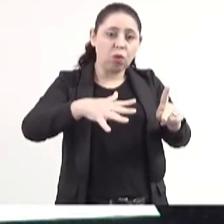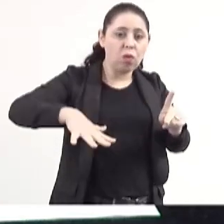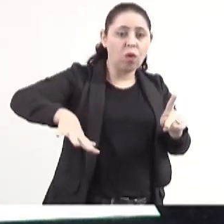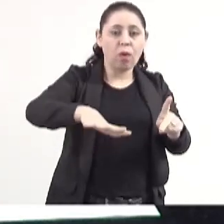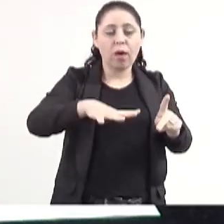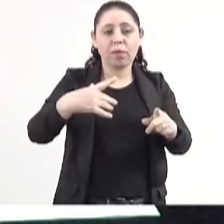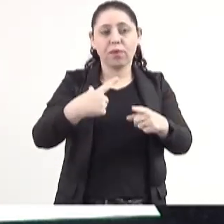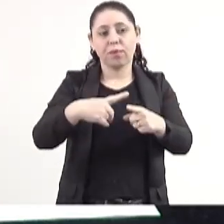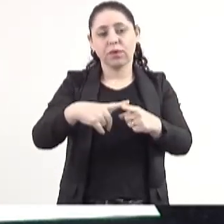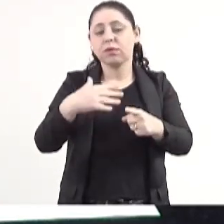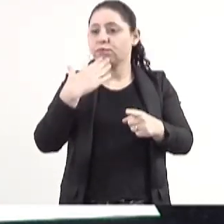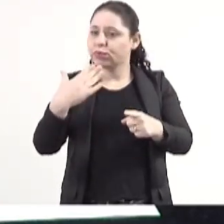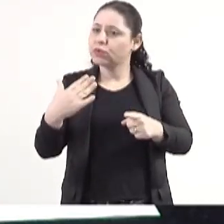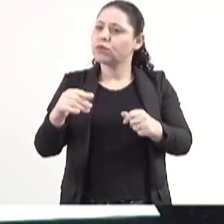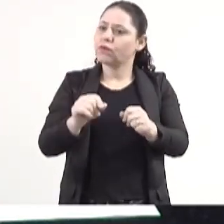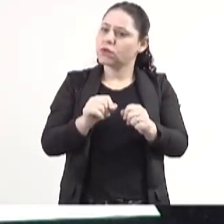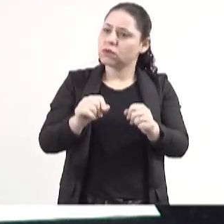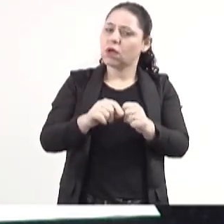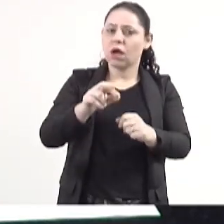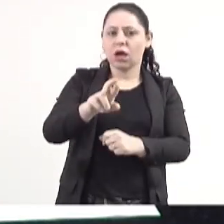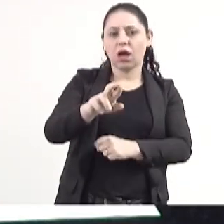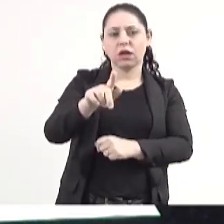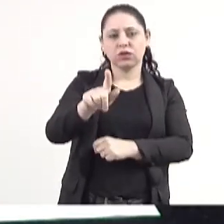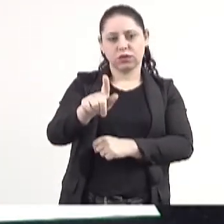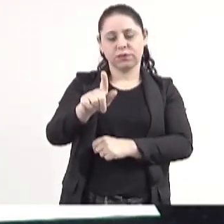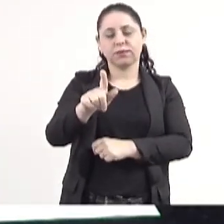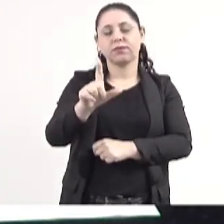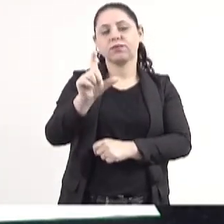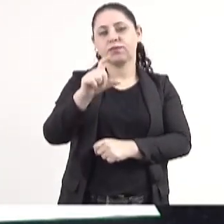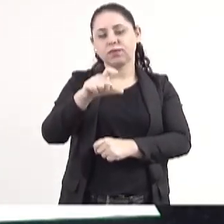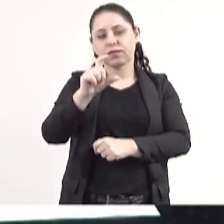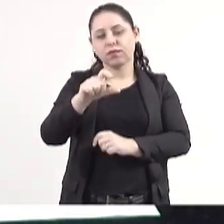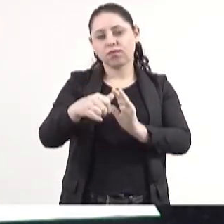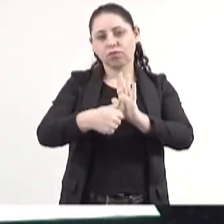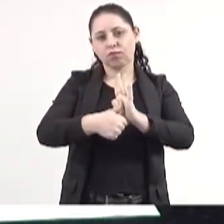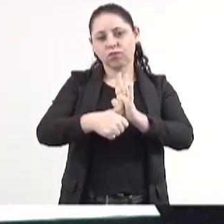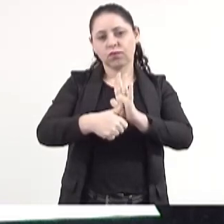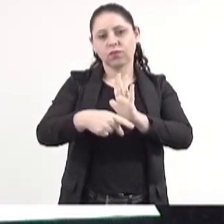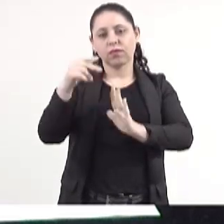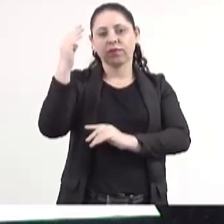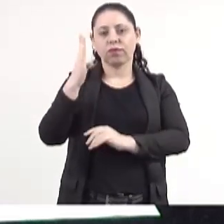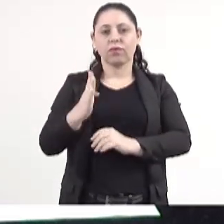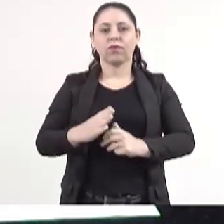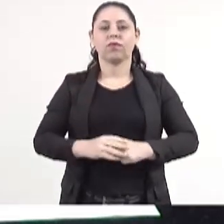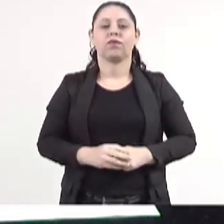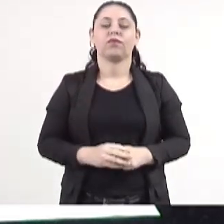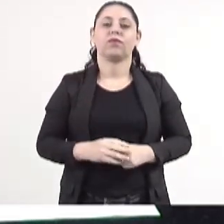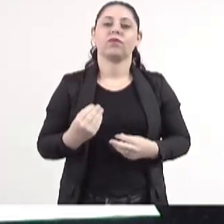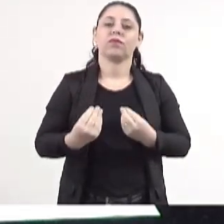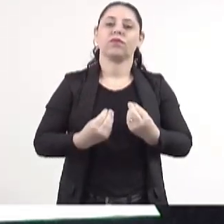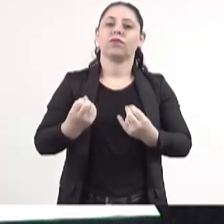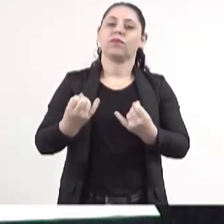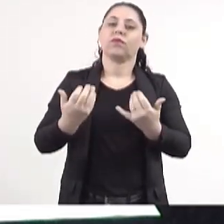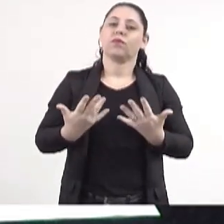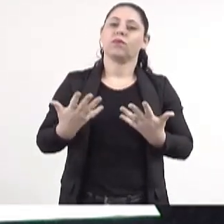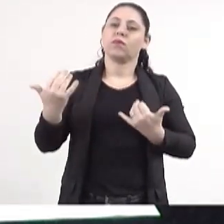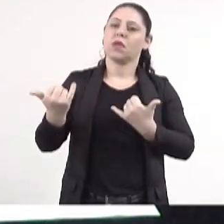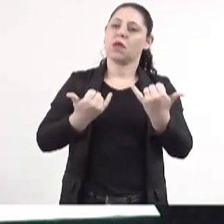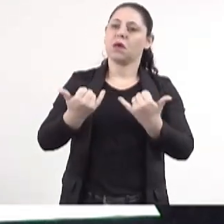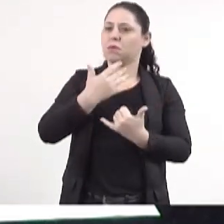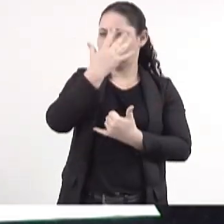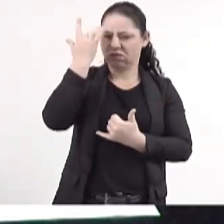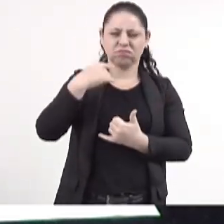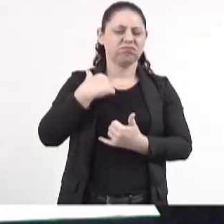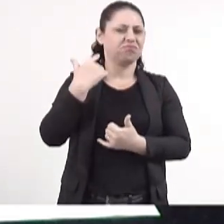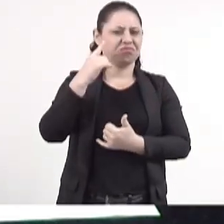população para requerer a nova carteira de identidade nacional. Conforme informados, os